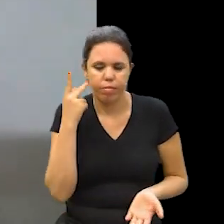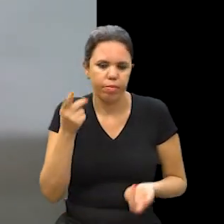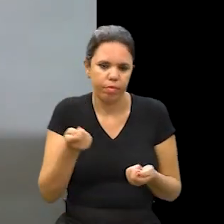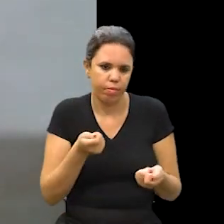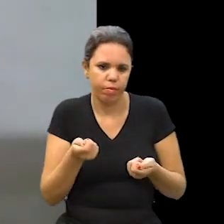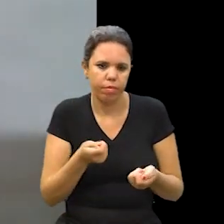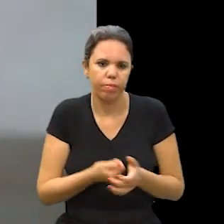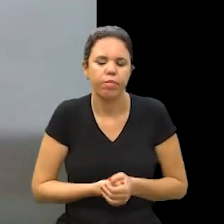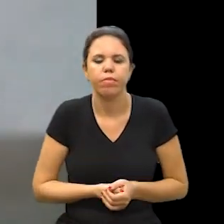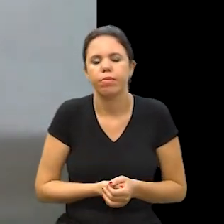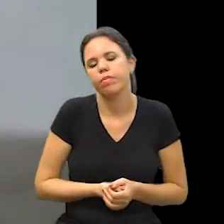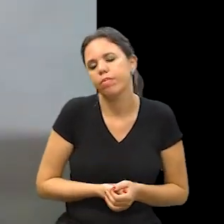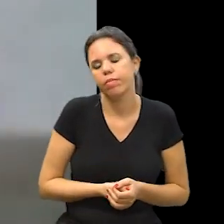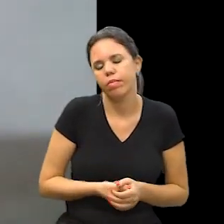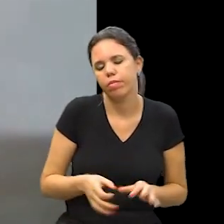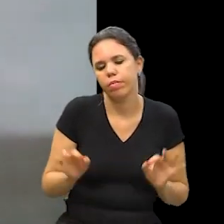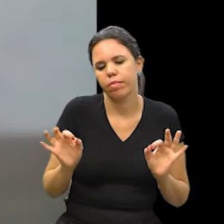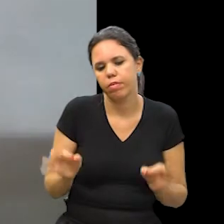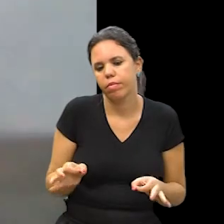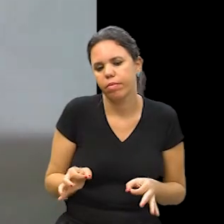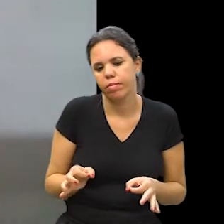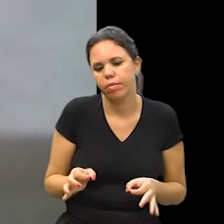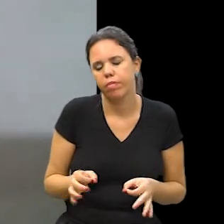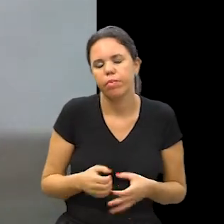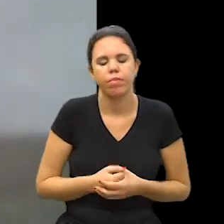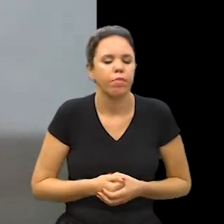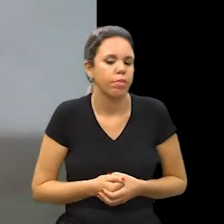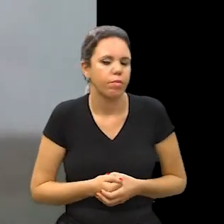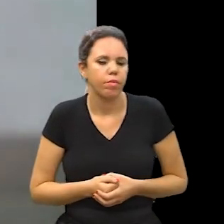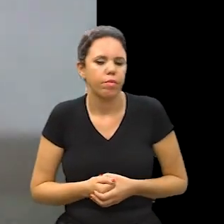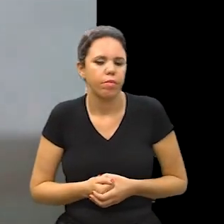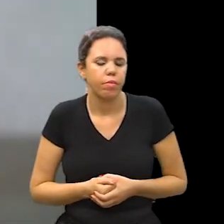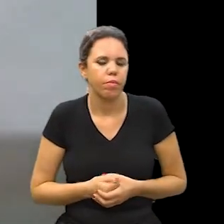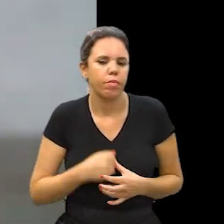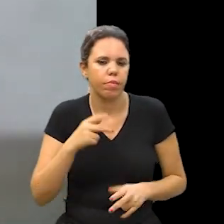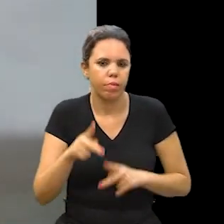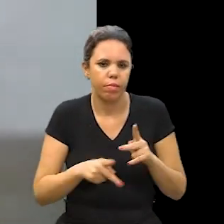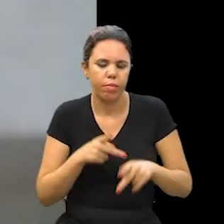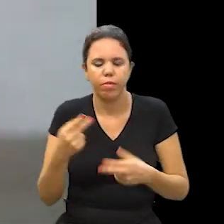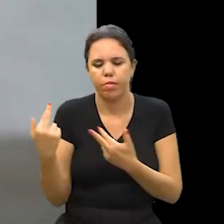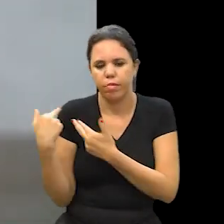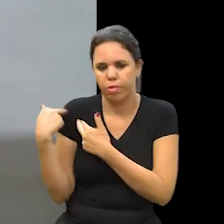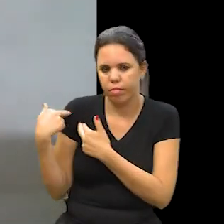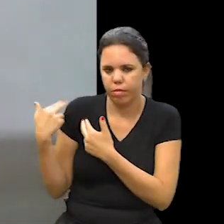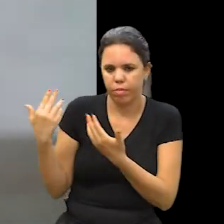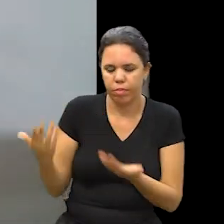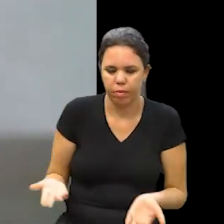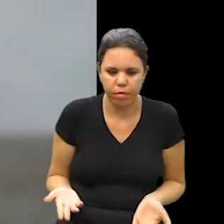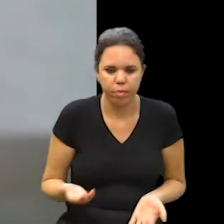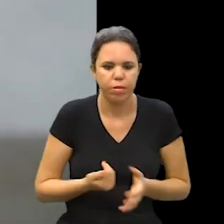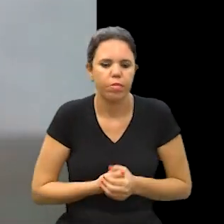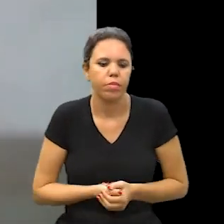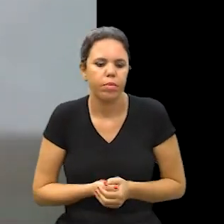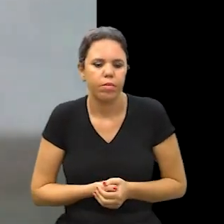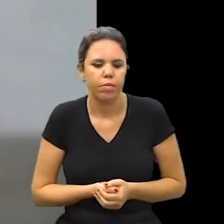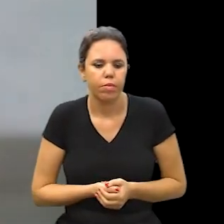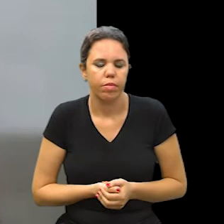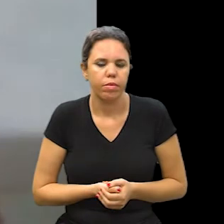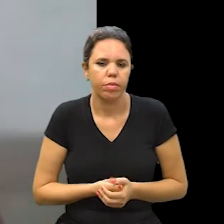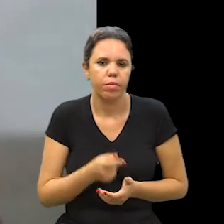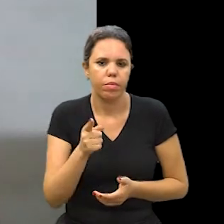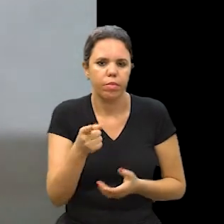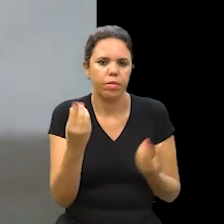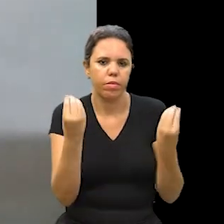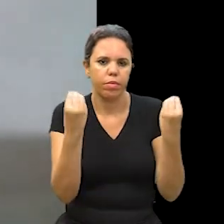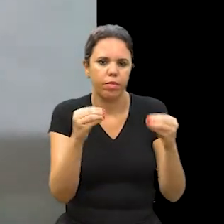conta? E pode ter certeza que vão, né, porque eles são muito responsáveis, assim, e quando você